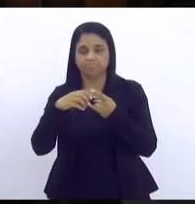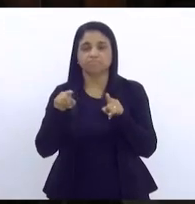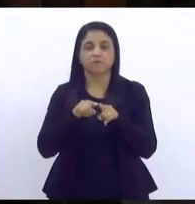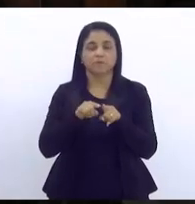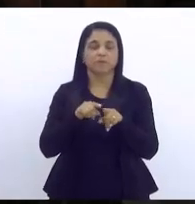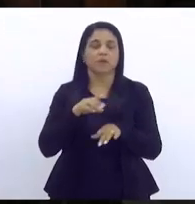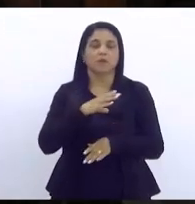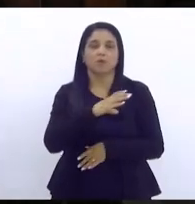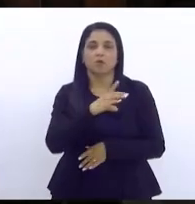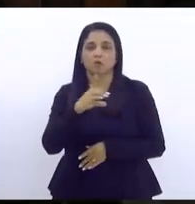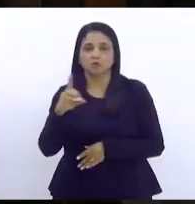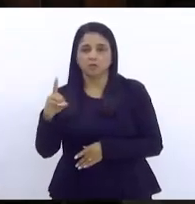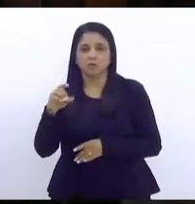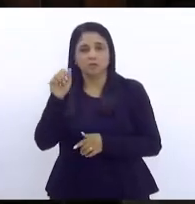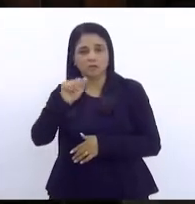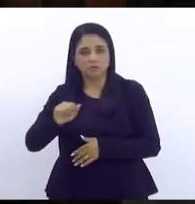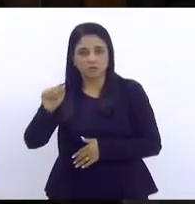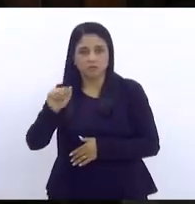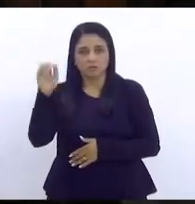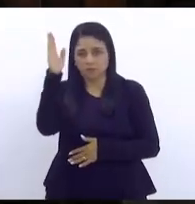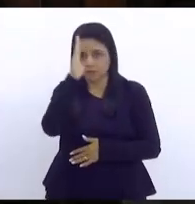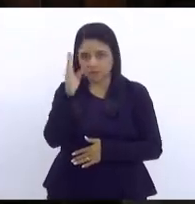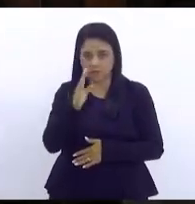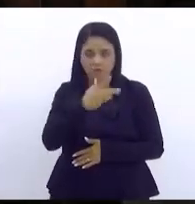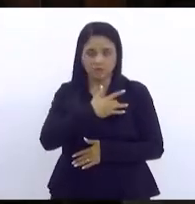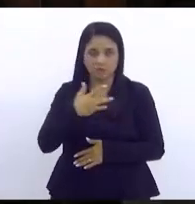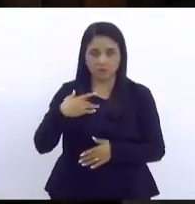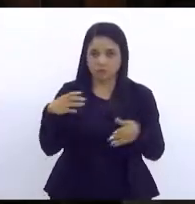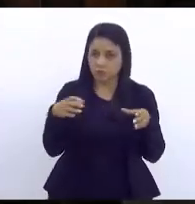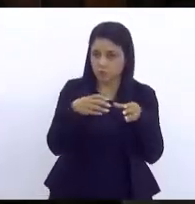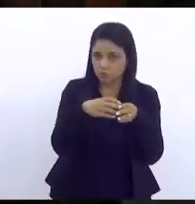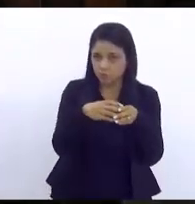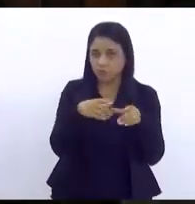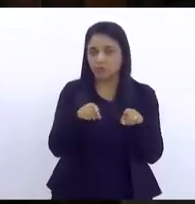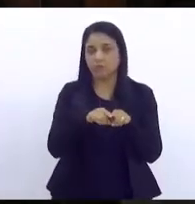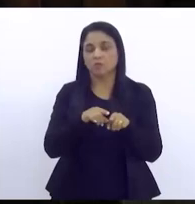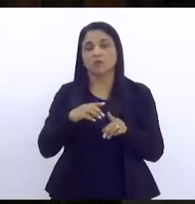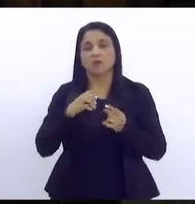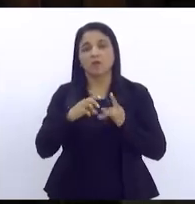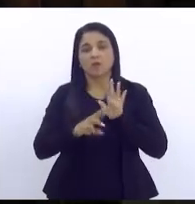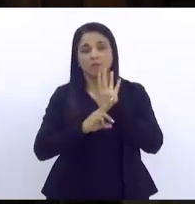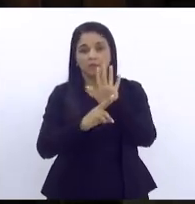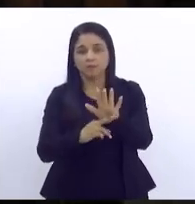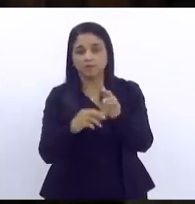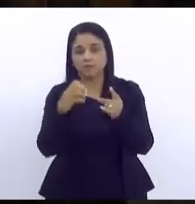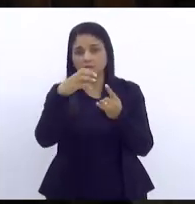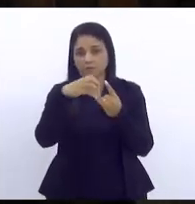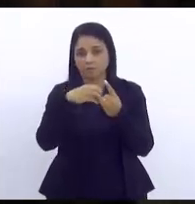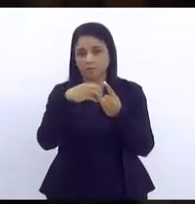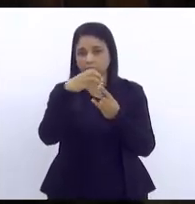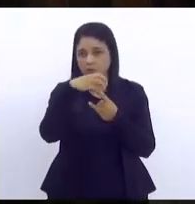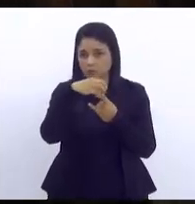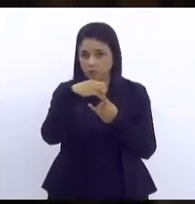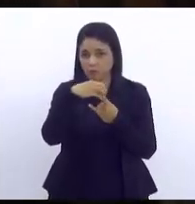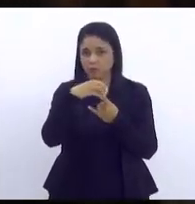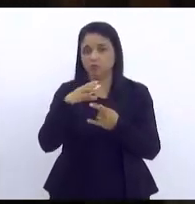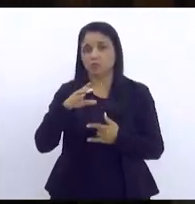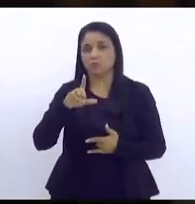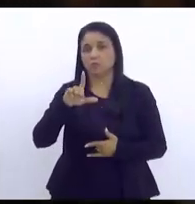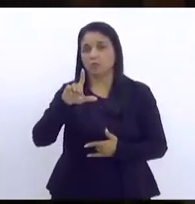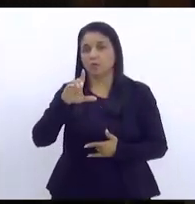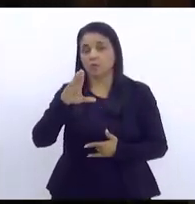ambiente da Associação Brasileira de saúde coletiva representa Fiocruz eh no bloco